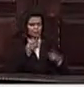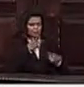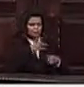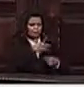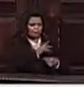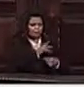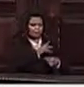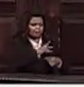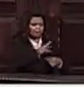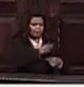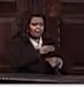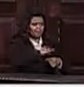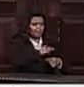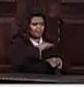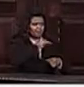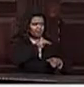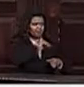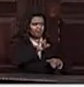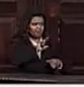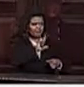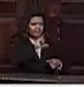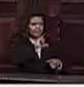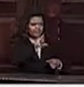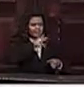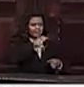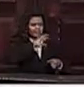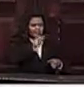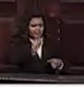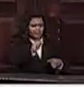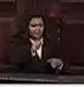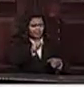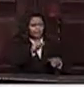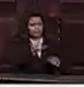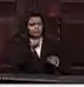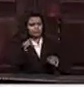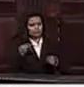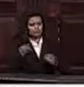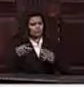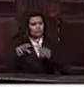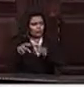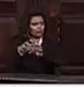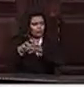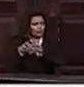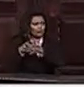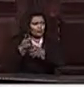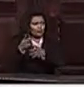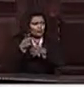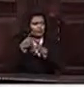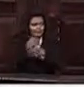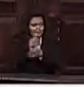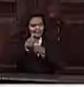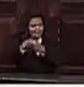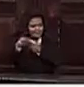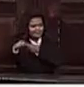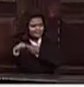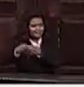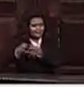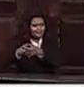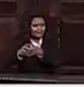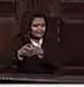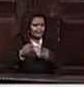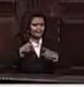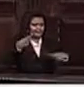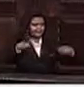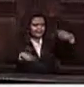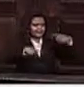e milícia. E quando a gente vai se debruçar, né, nos indicadores de violência,